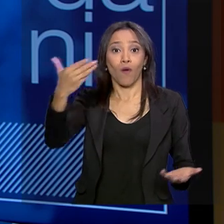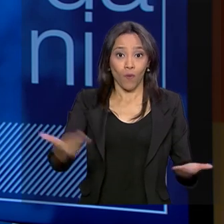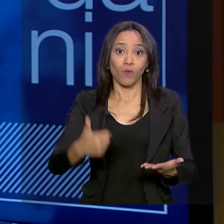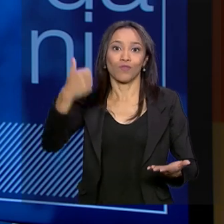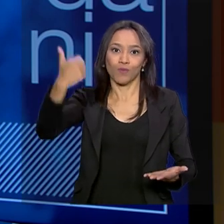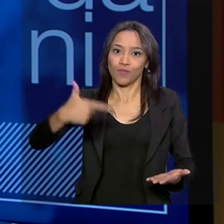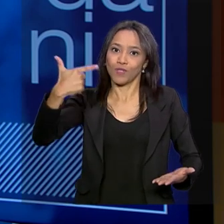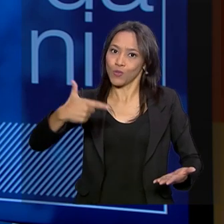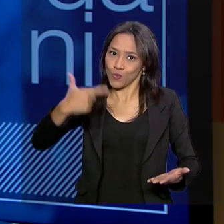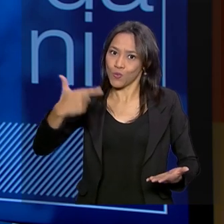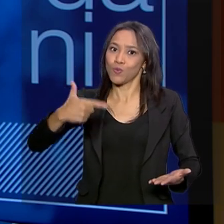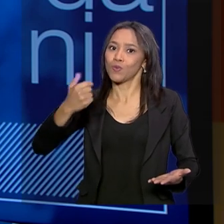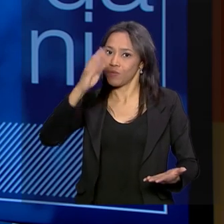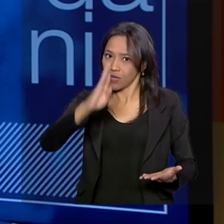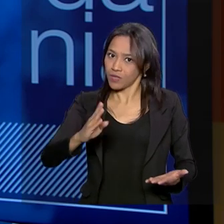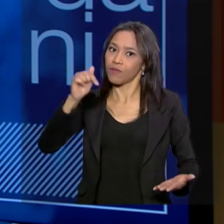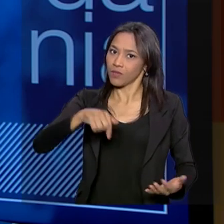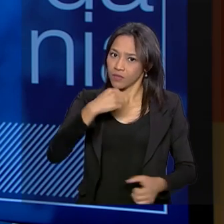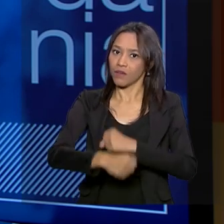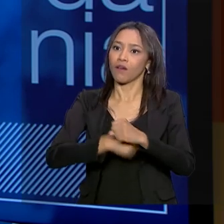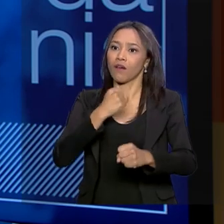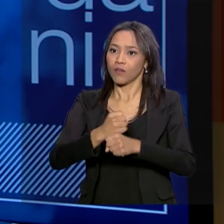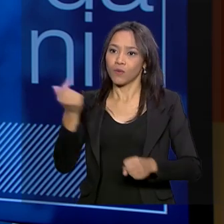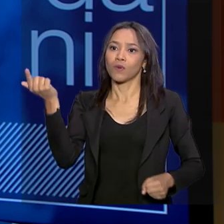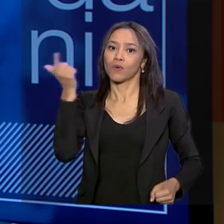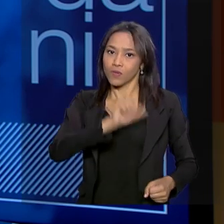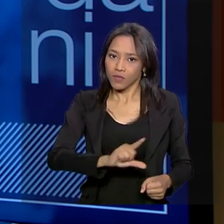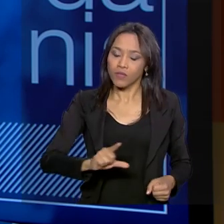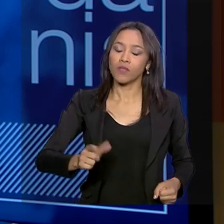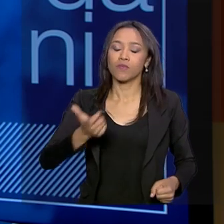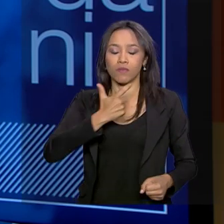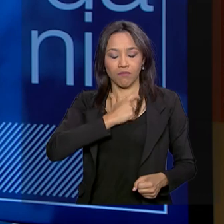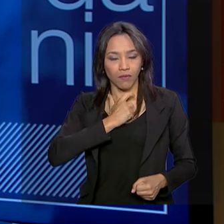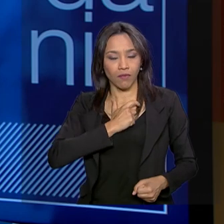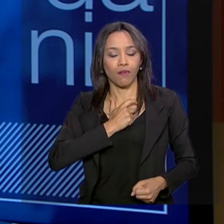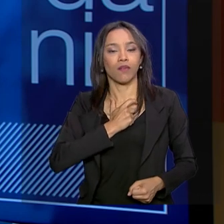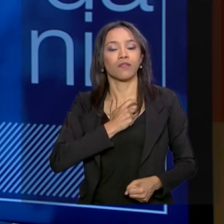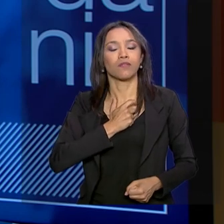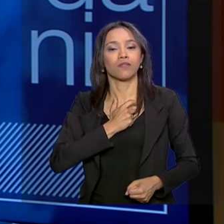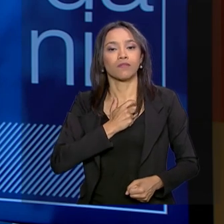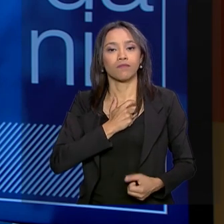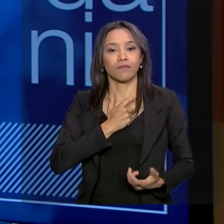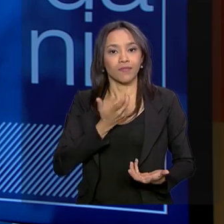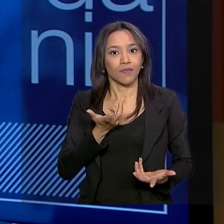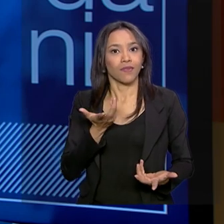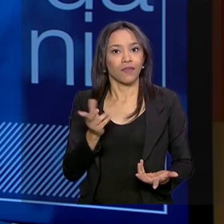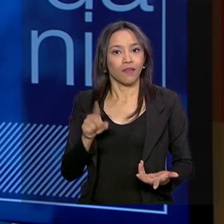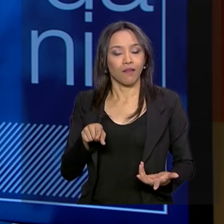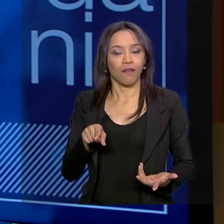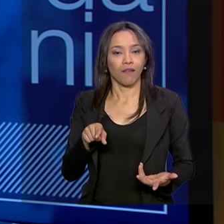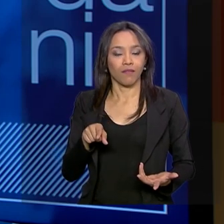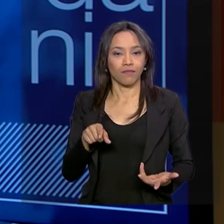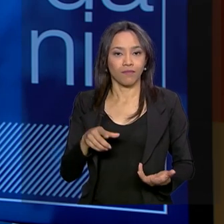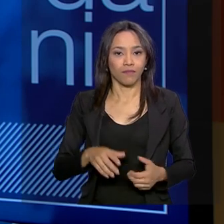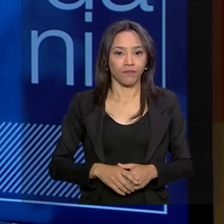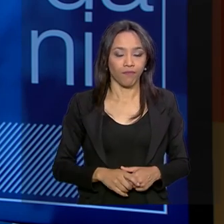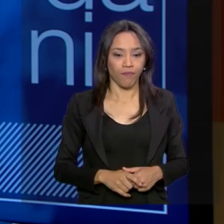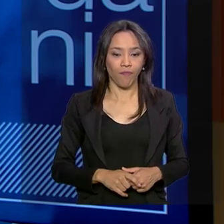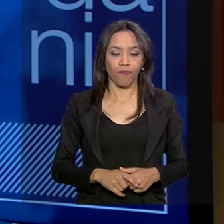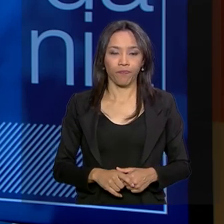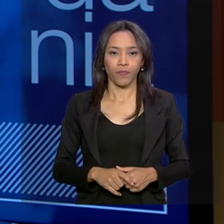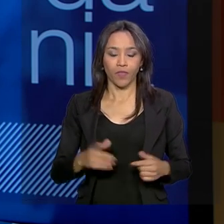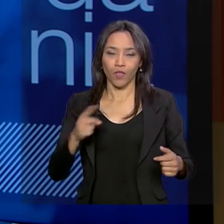no quadro de medalhas. E esse ano nós conseguimos isso com medalhas que foram até...